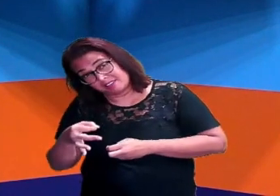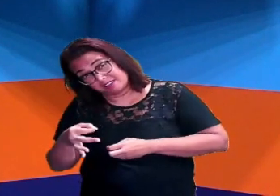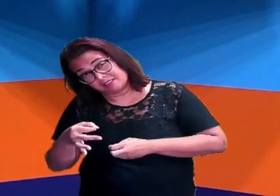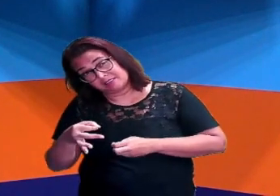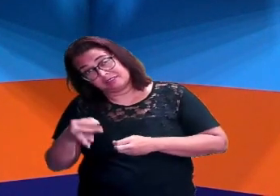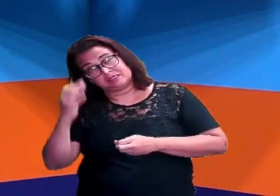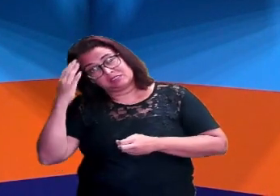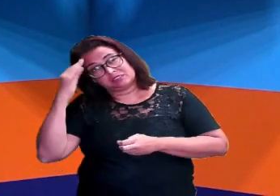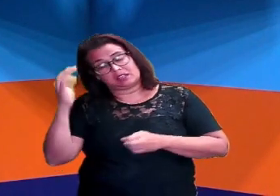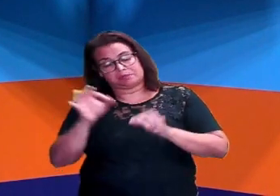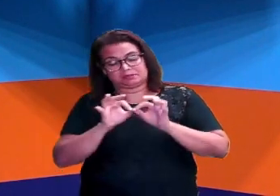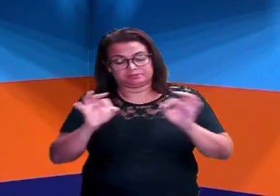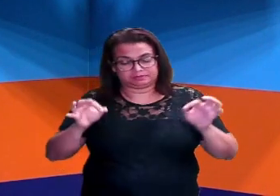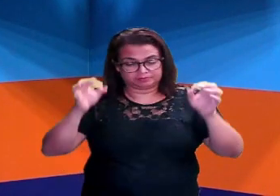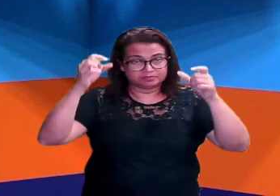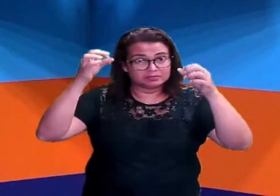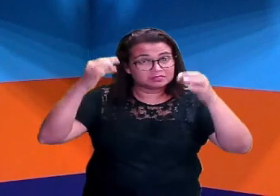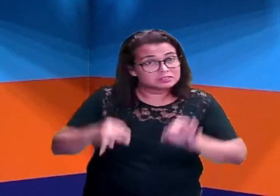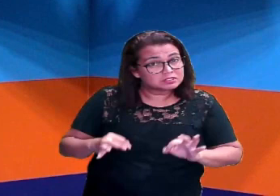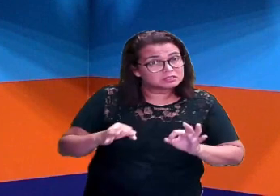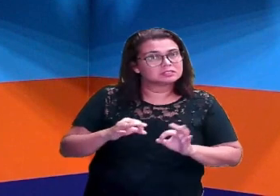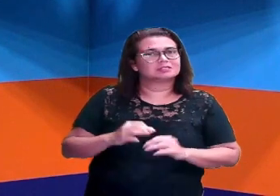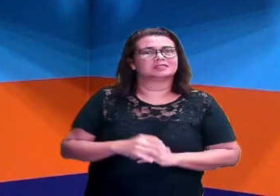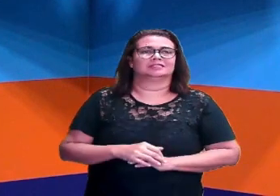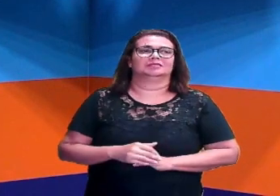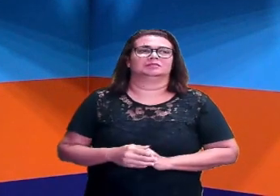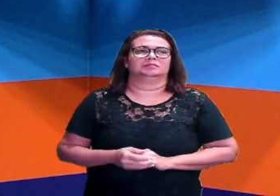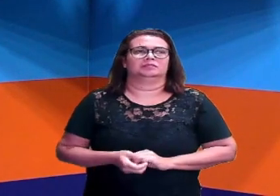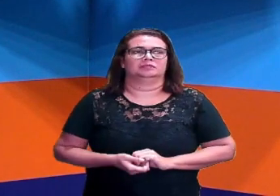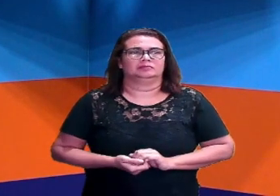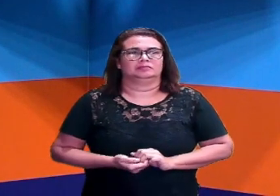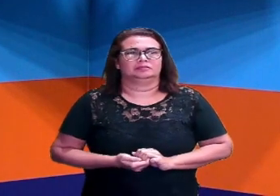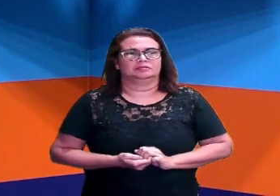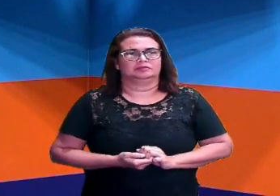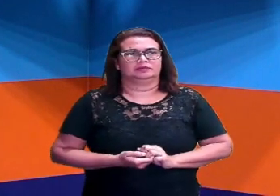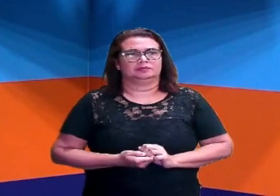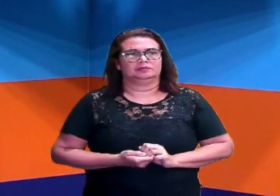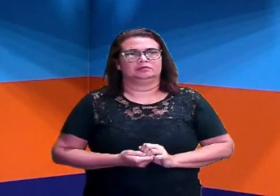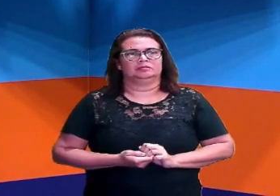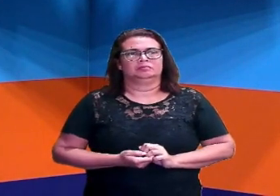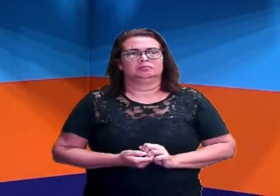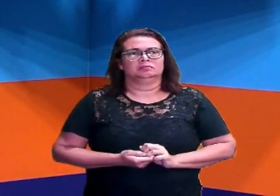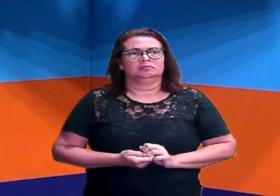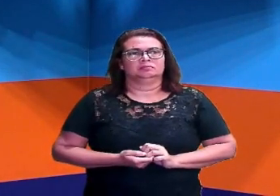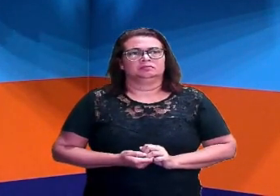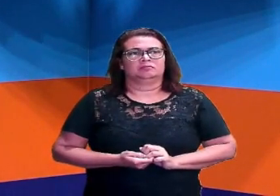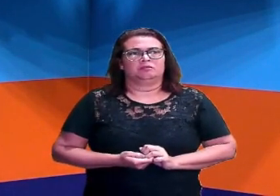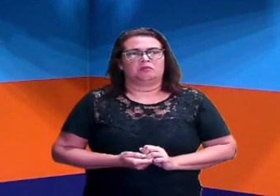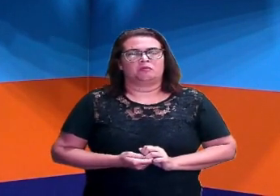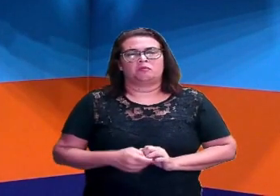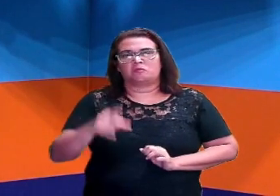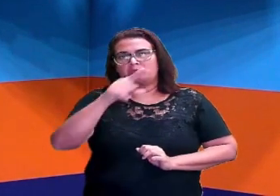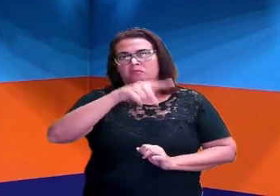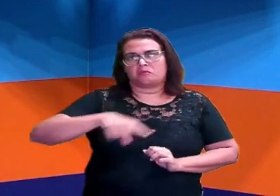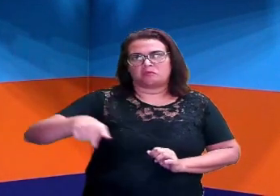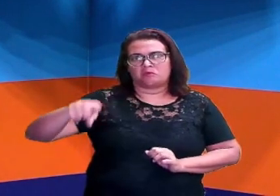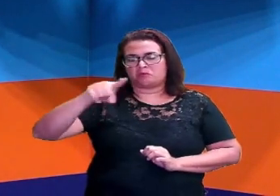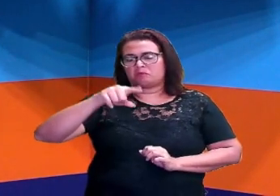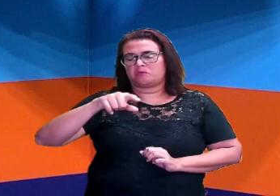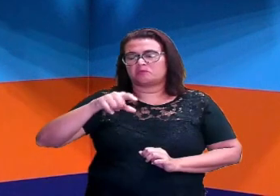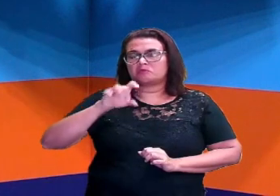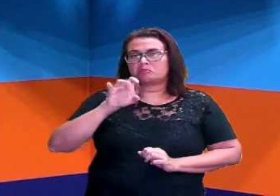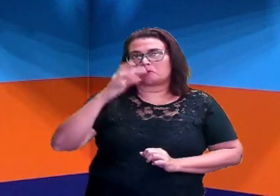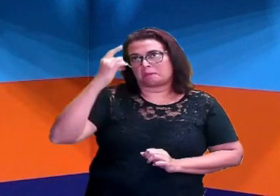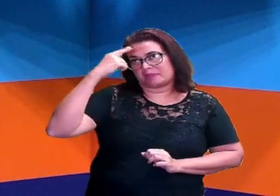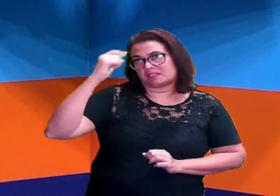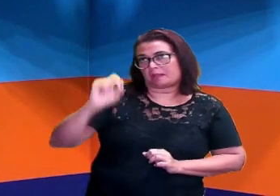tenho nessa composição do que a gente vai trabalhar aqui. Então, não basta saber se é maior ou